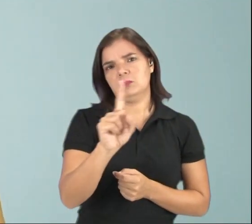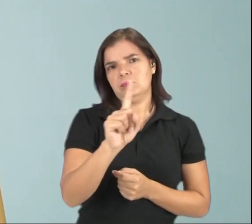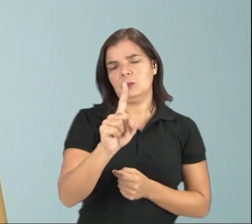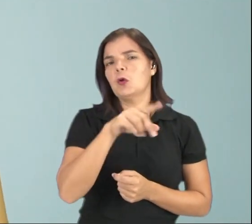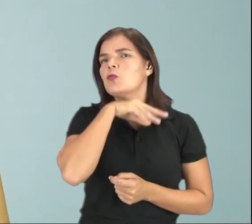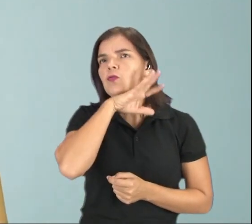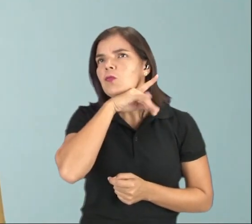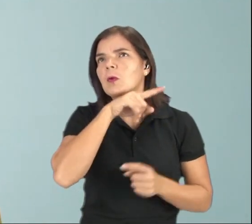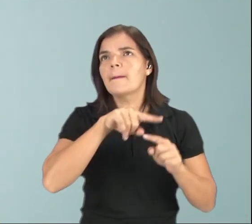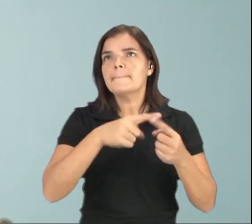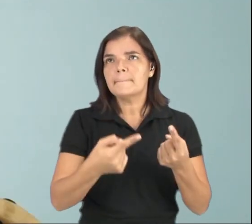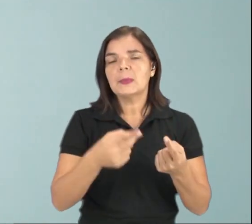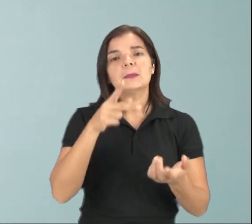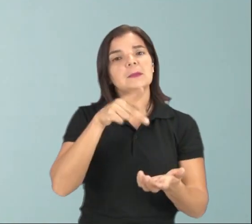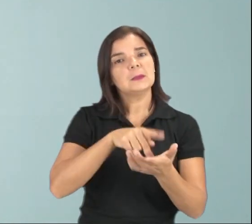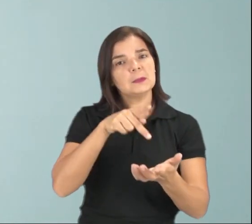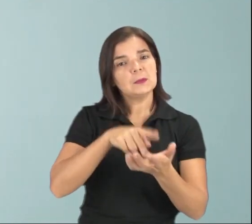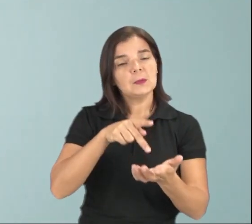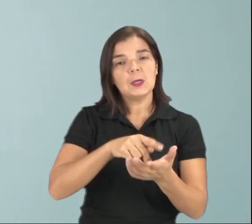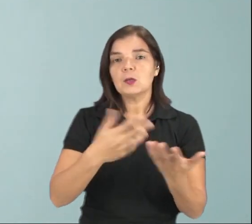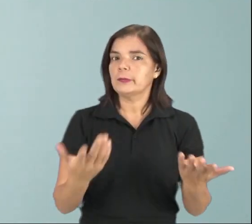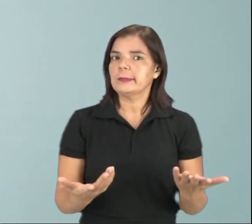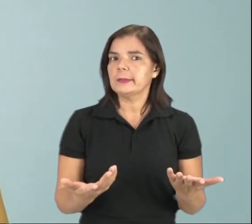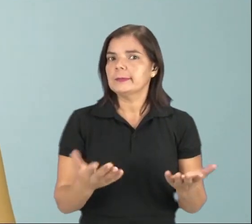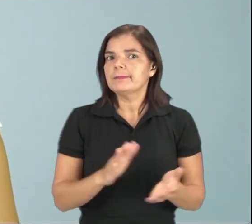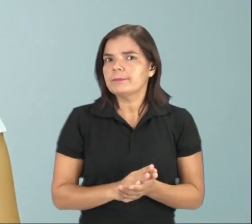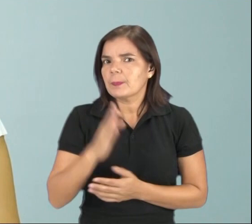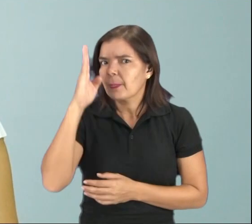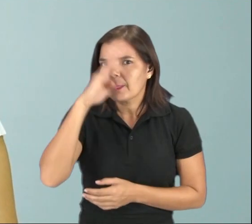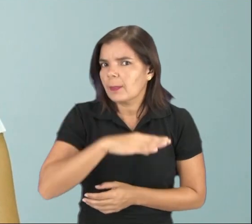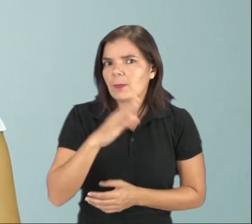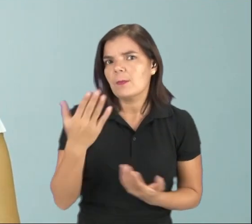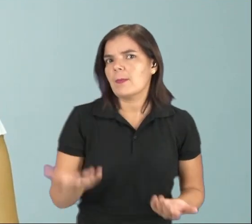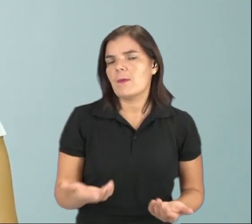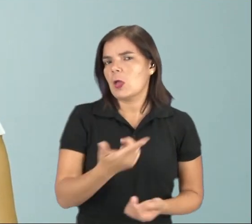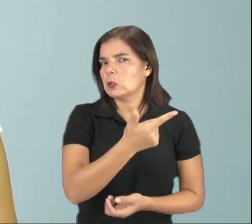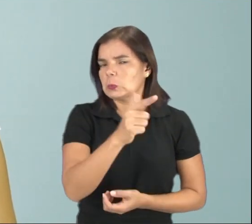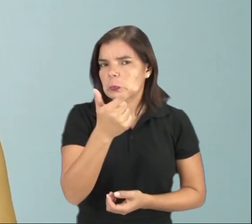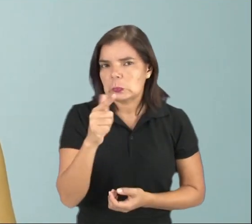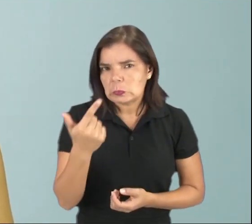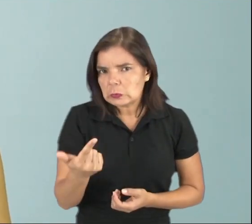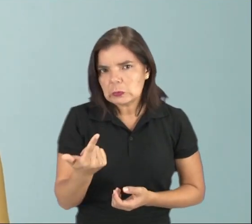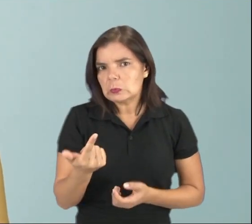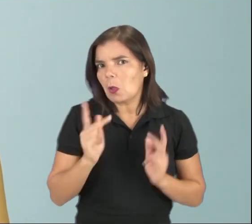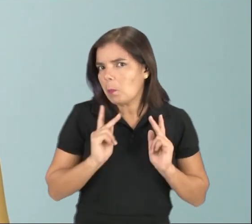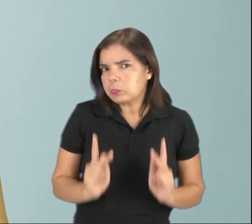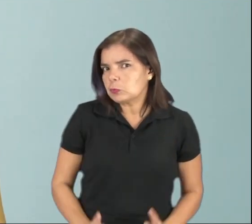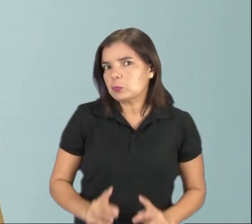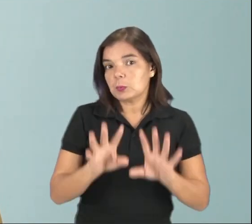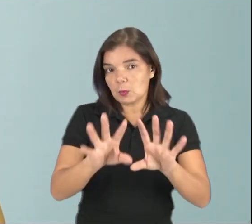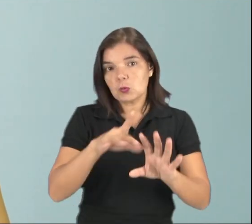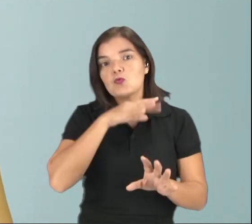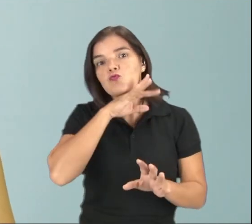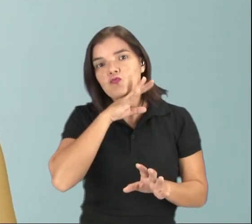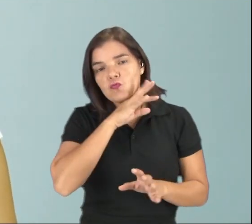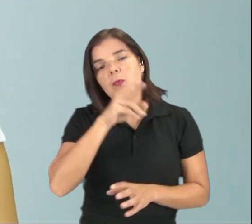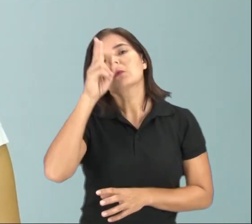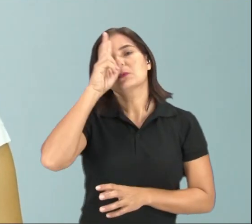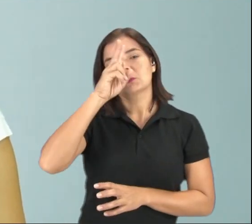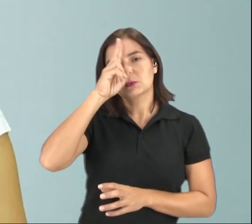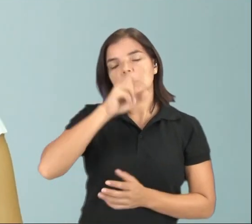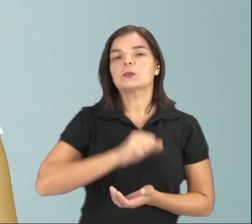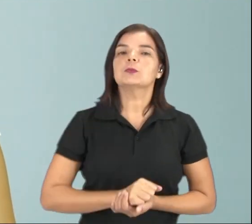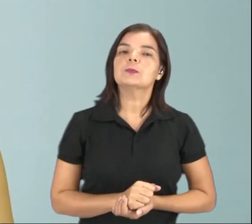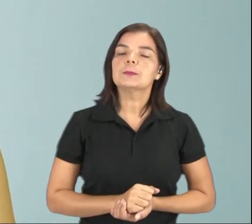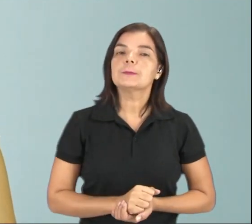fossem animais. Na verdade, é que elas não eram malvadas, não tinham essa conduta ruim quanto relatada nas